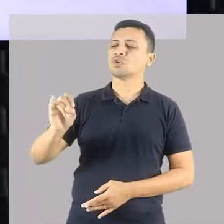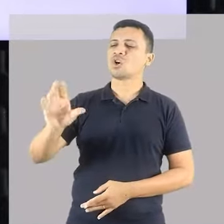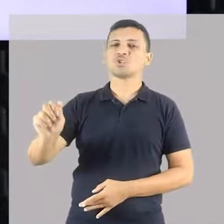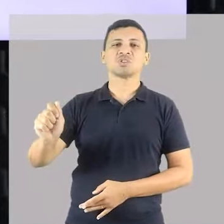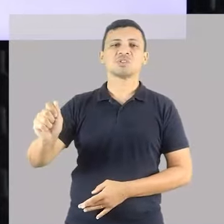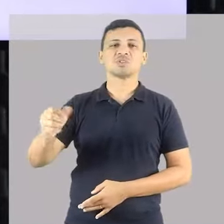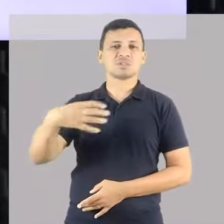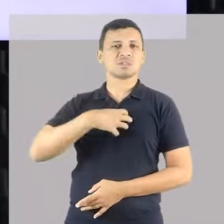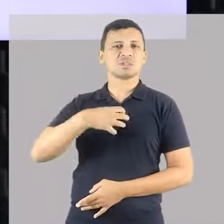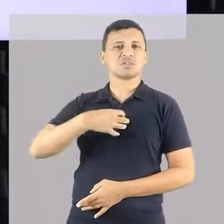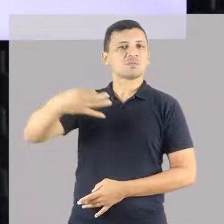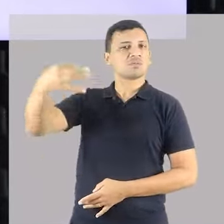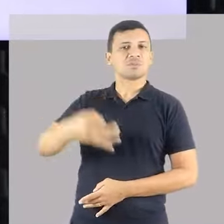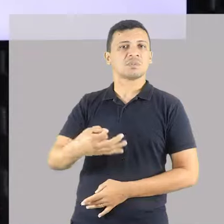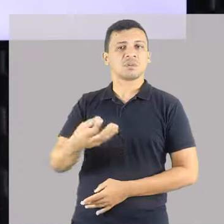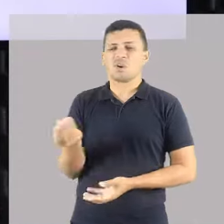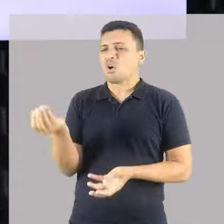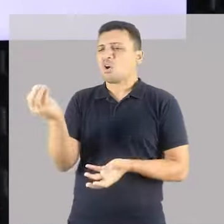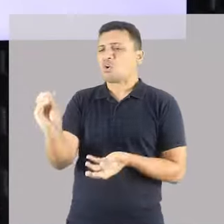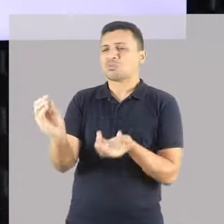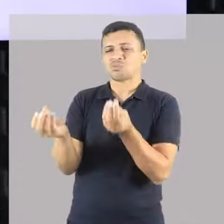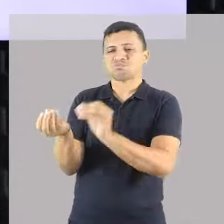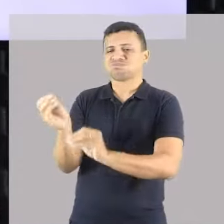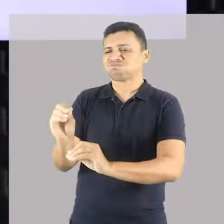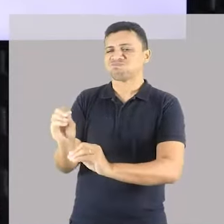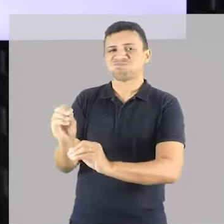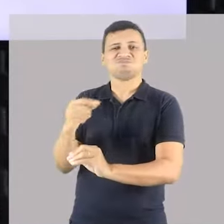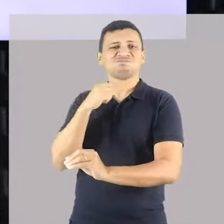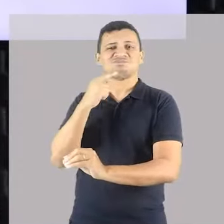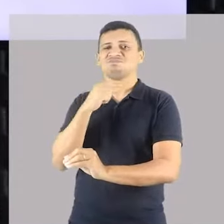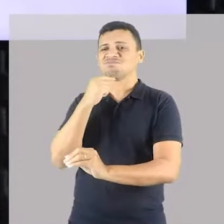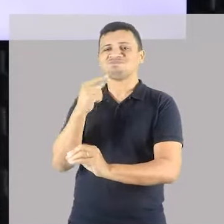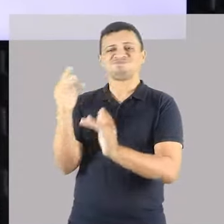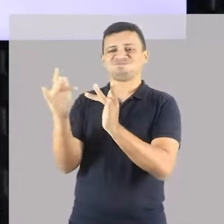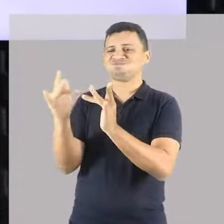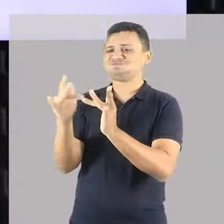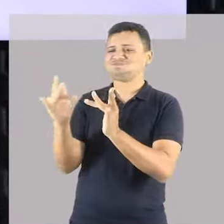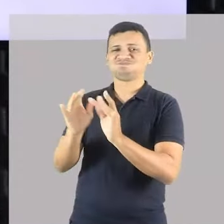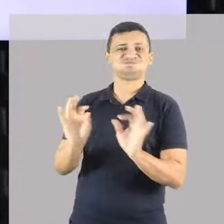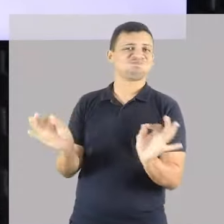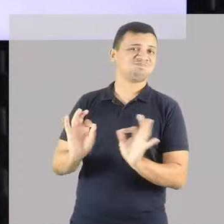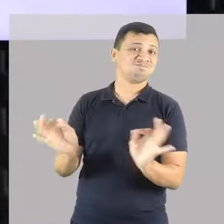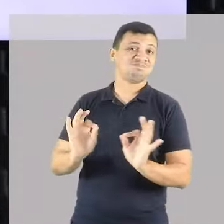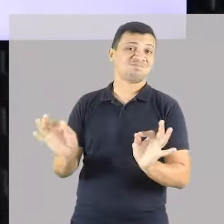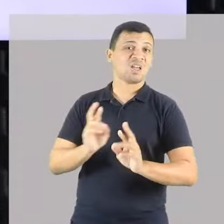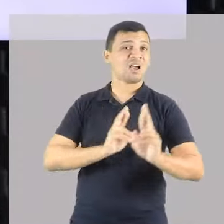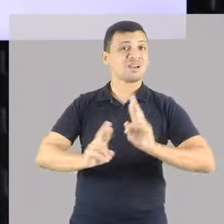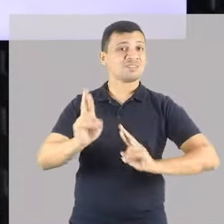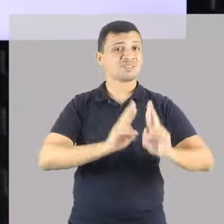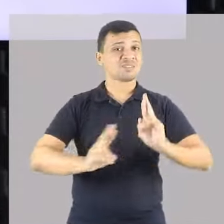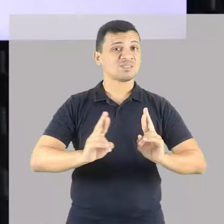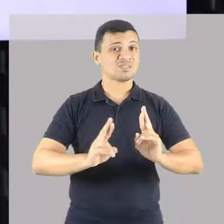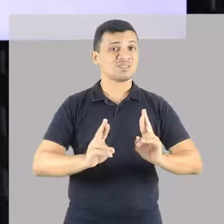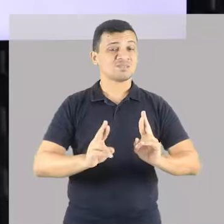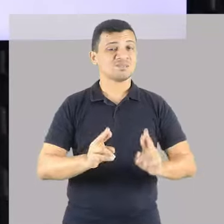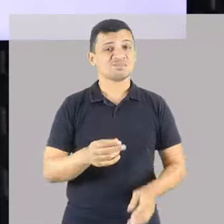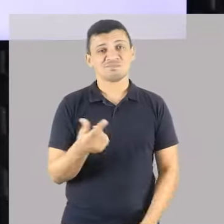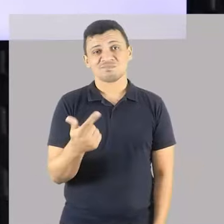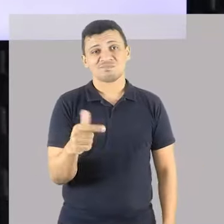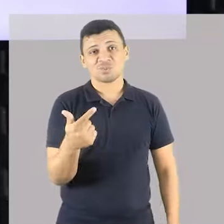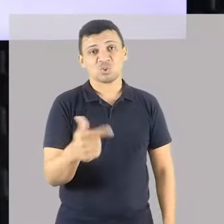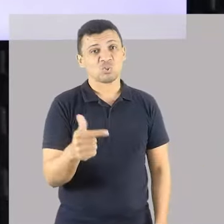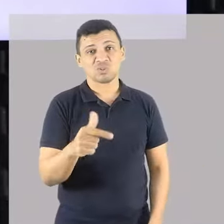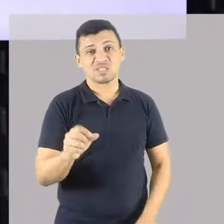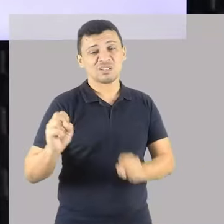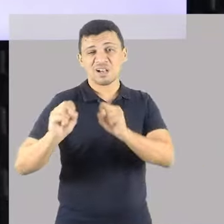sentido se eu coloco informações que não criam entre si lógicas relações de sentido eu não tenho a